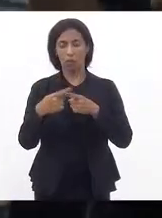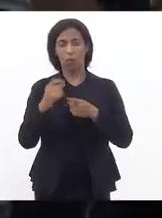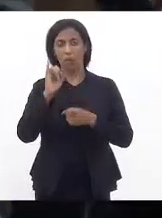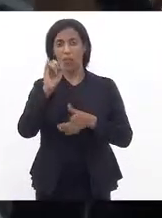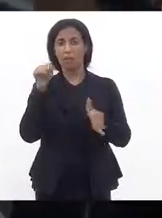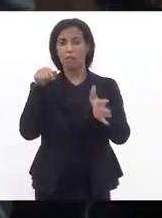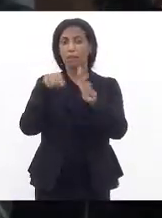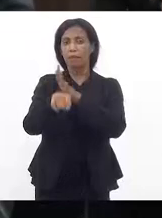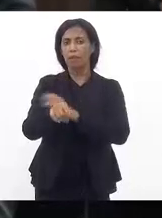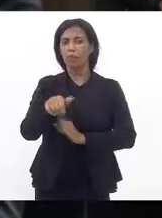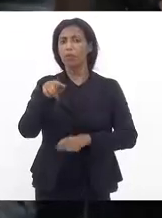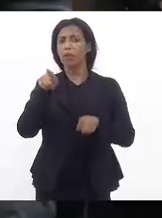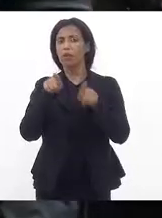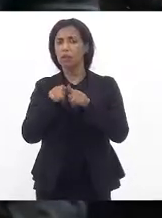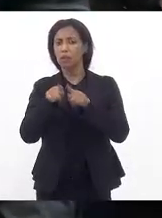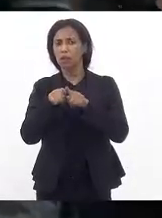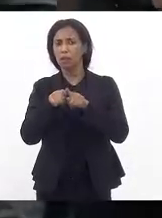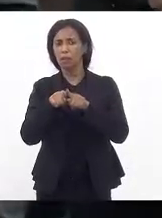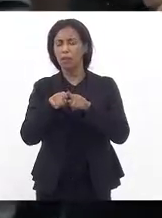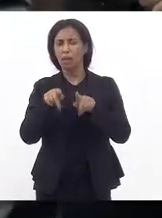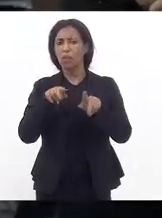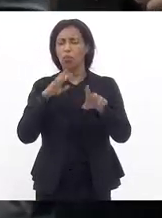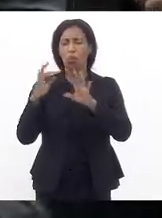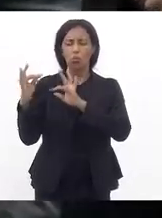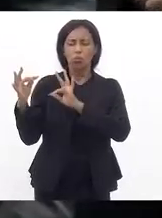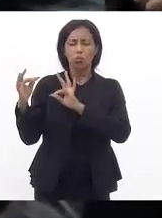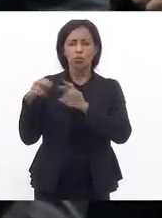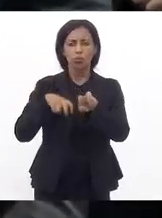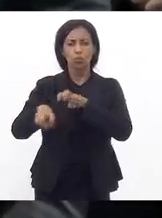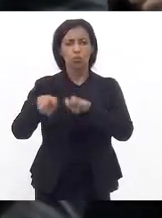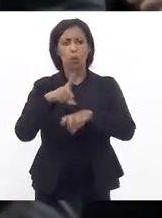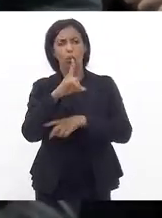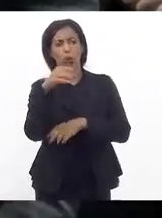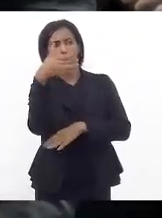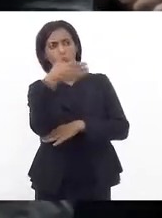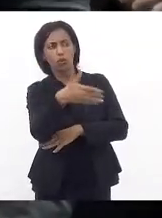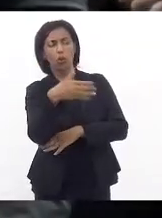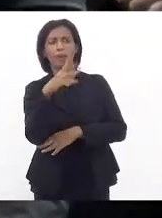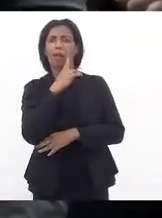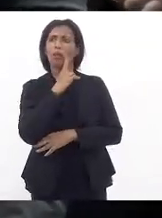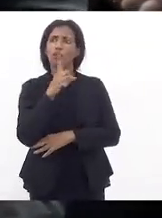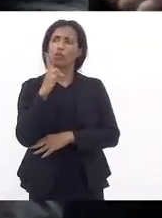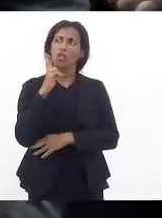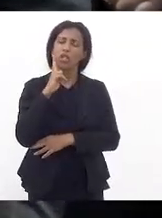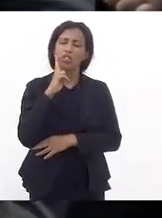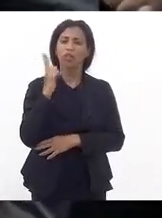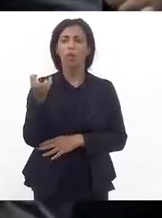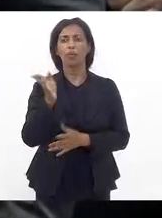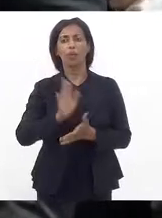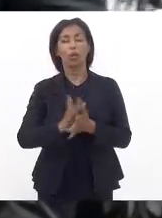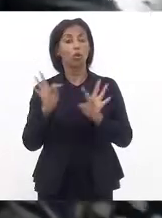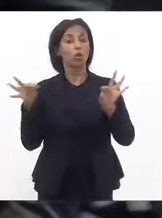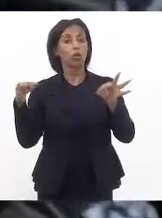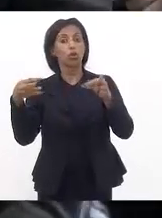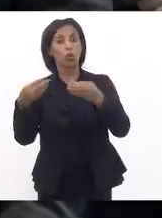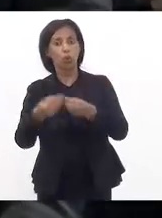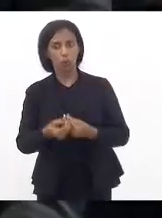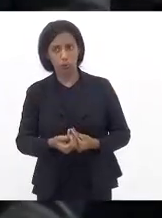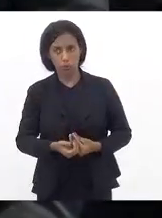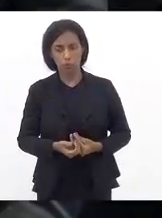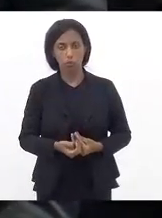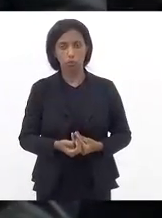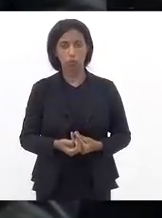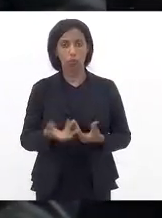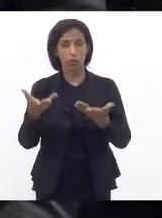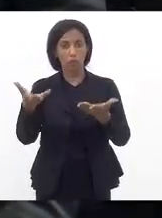se perguntar primeiro também todo 3D turísticos o dono de hotéis restaurantes tudo trem os